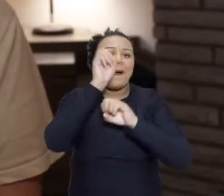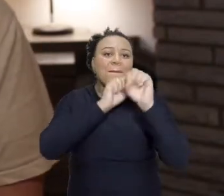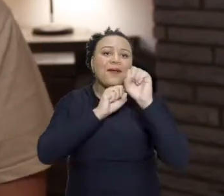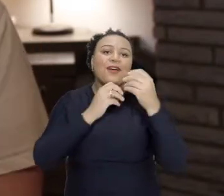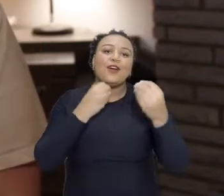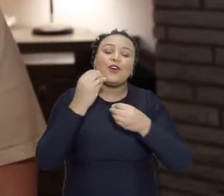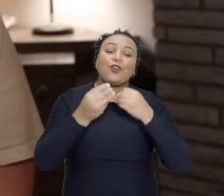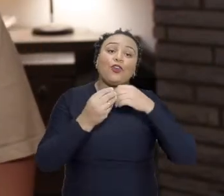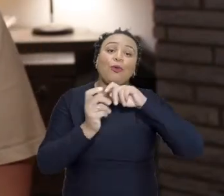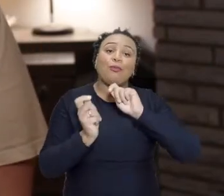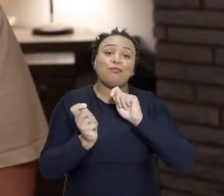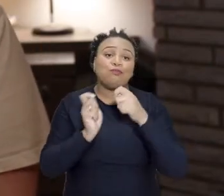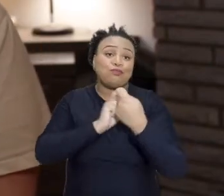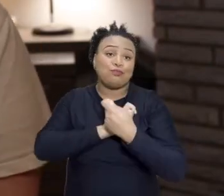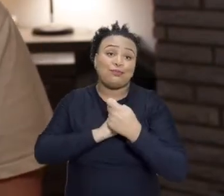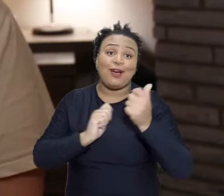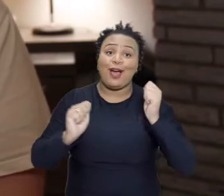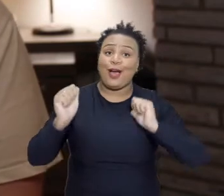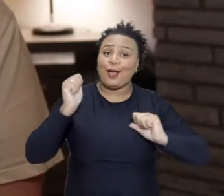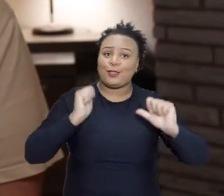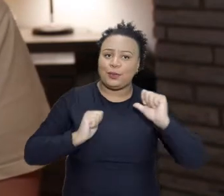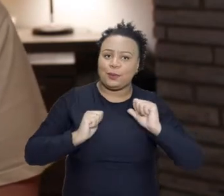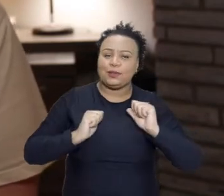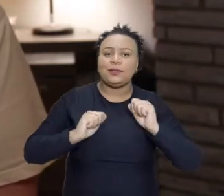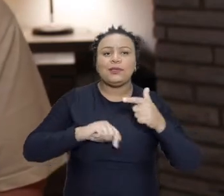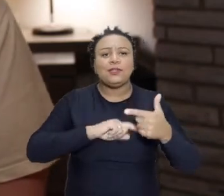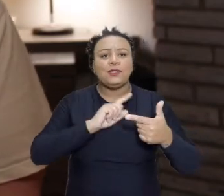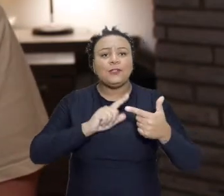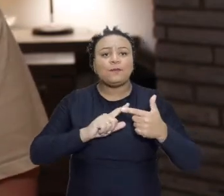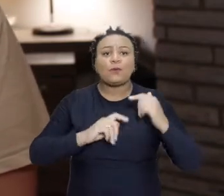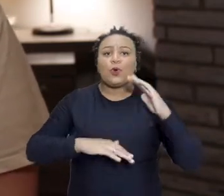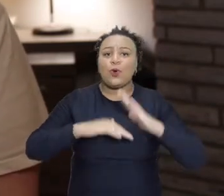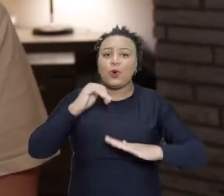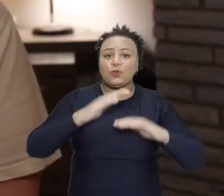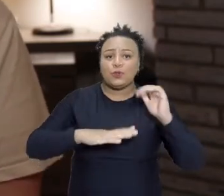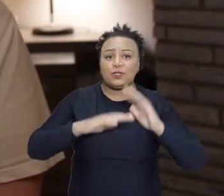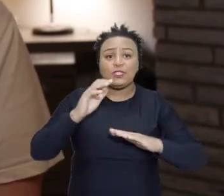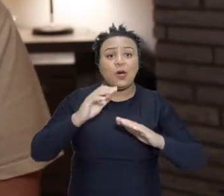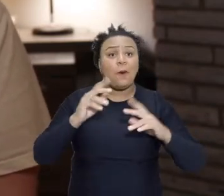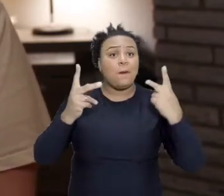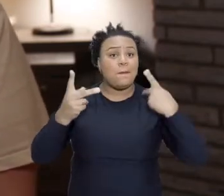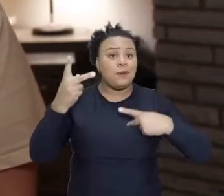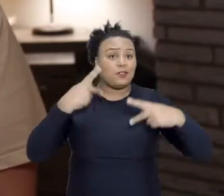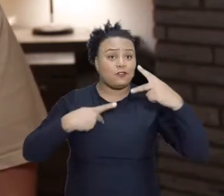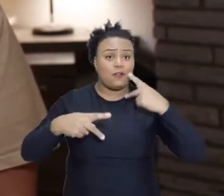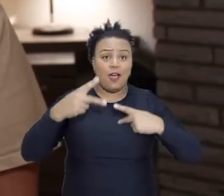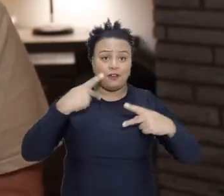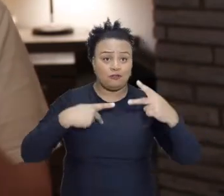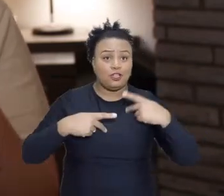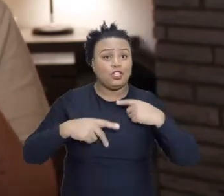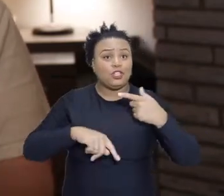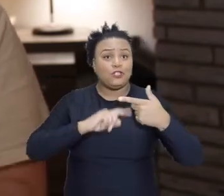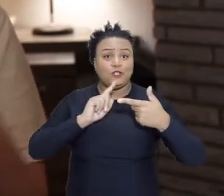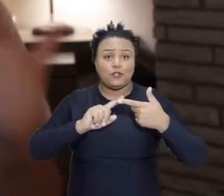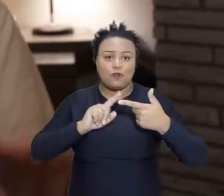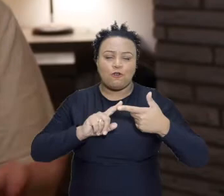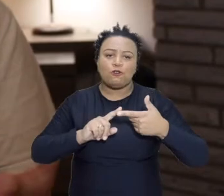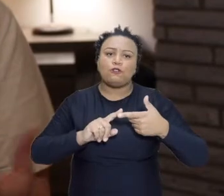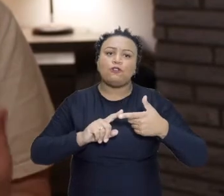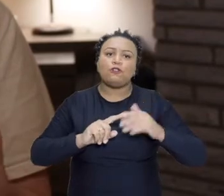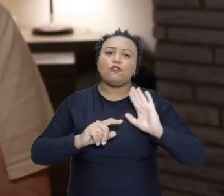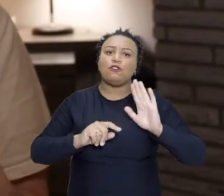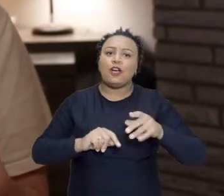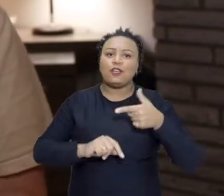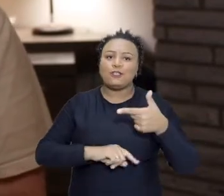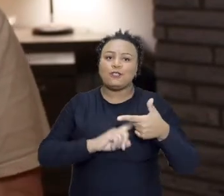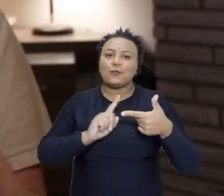um ator. A construção da personagem, que é o segundo livro, que já vai para o segundo ponto, né?